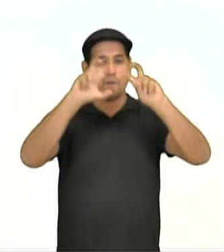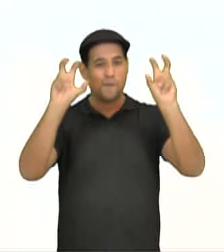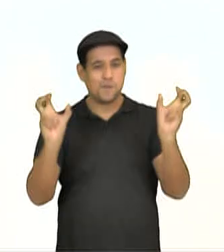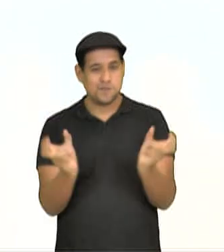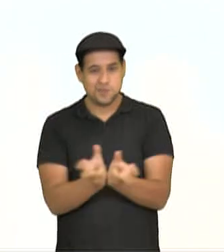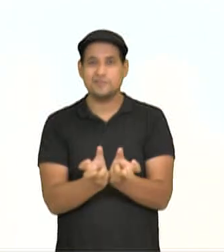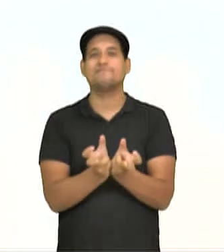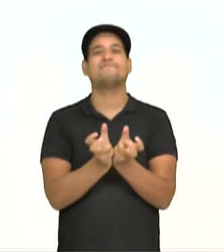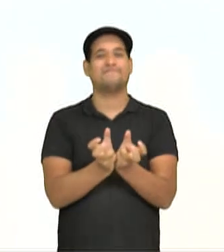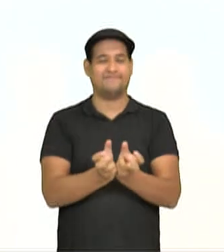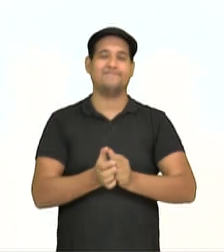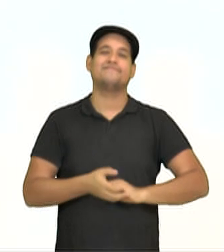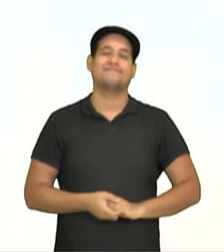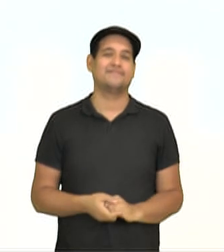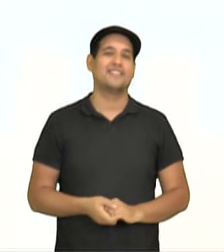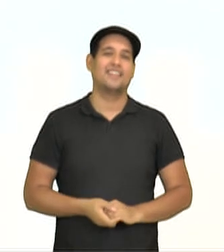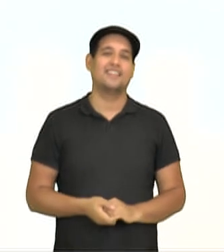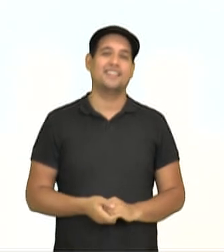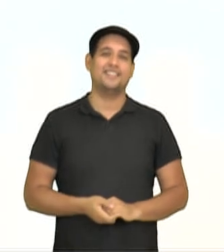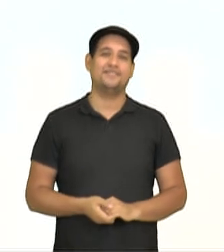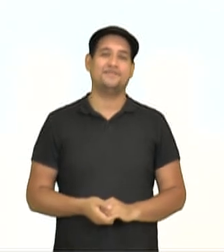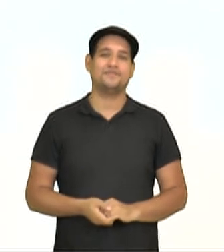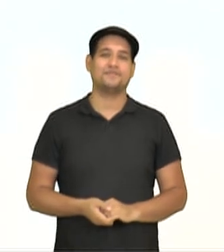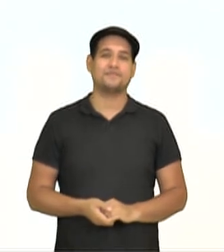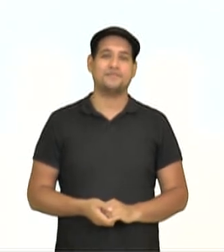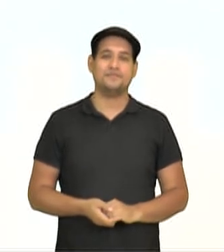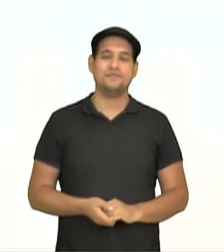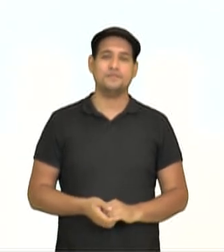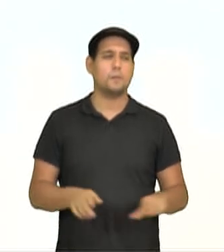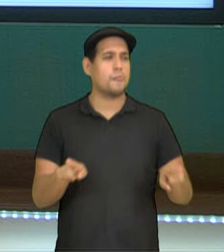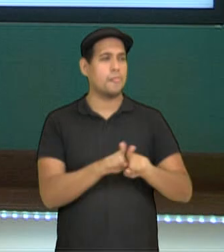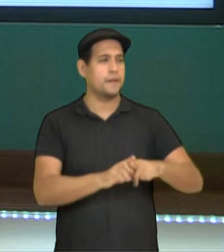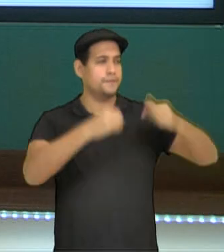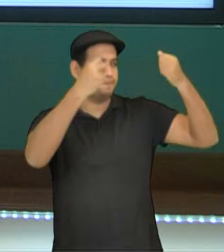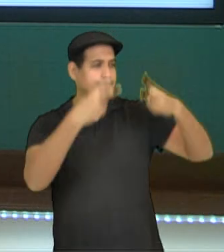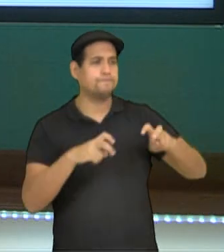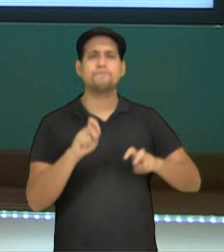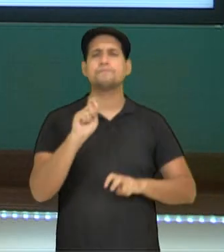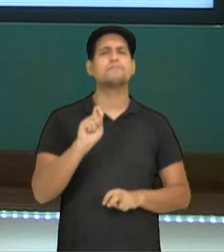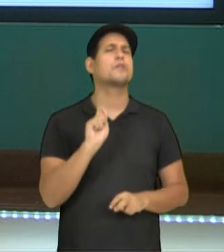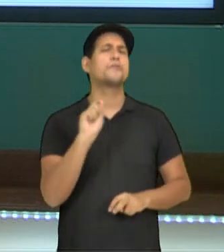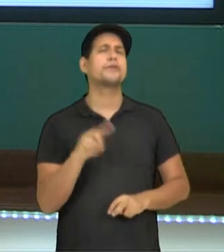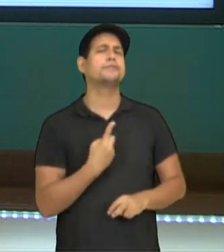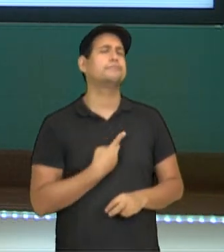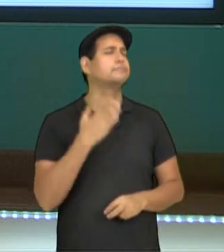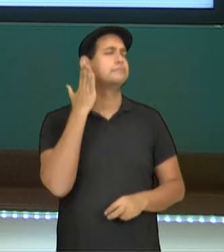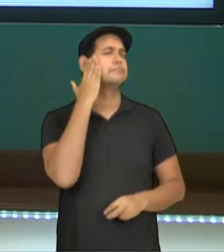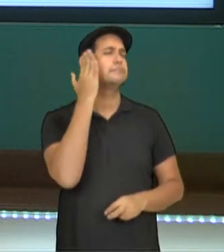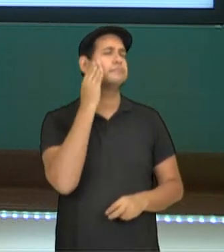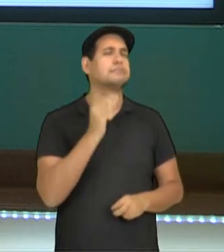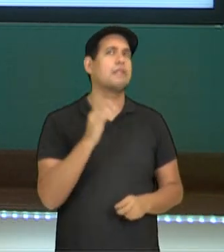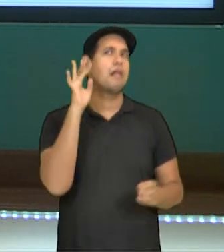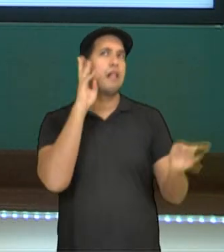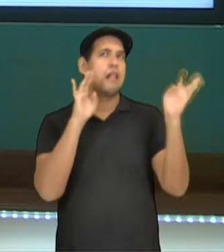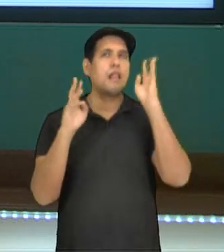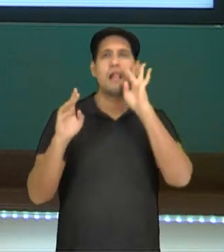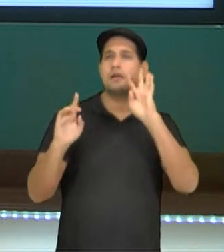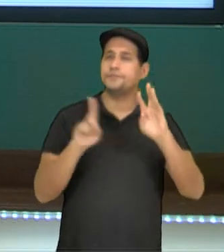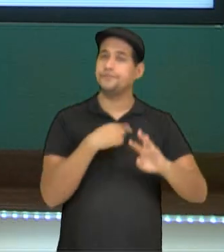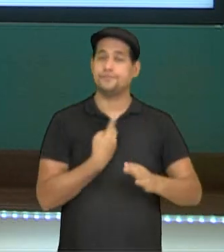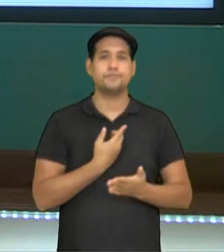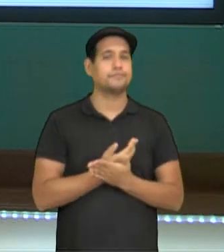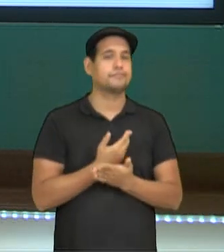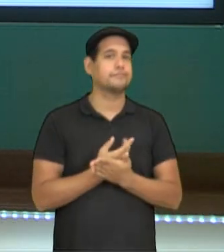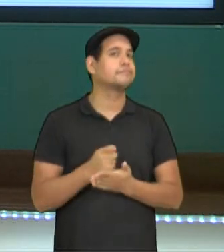esporte, espetáculo, né, que a gente pode chamar assim também. E vamos falar um pouquinho sobre o que a gente sabe, as reflexões para decorrer da nossa